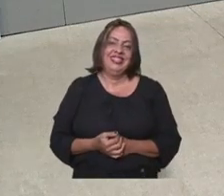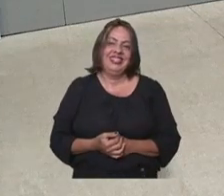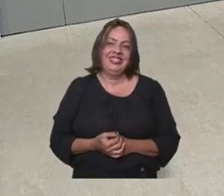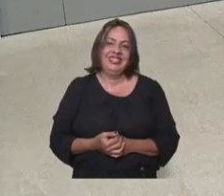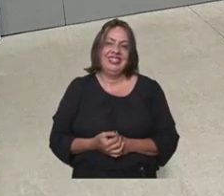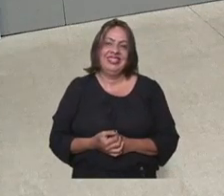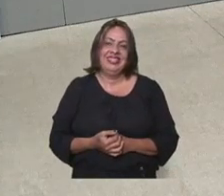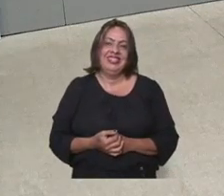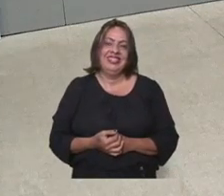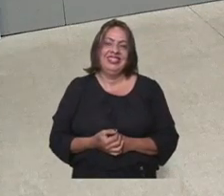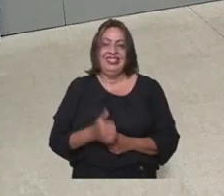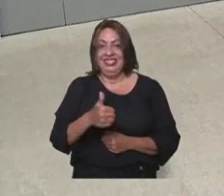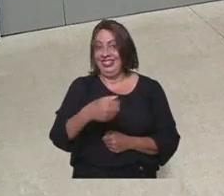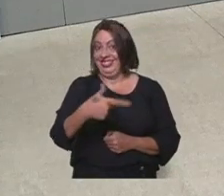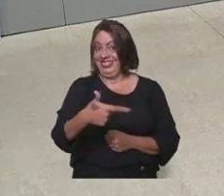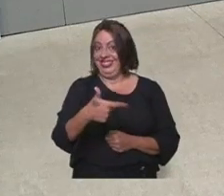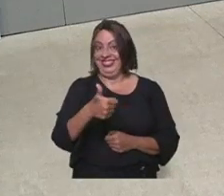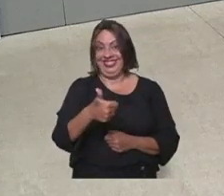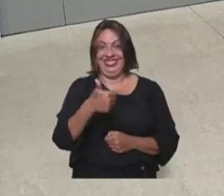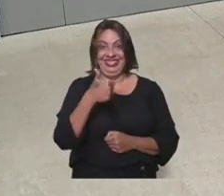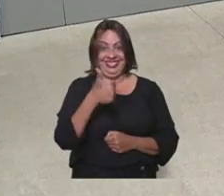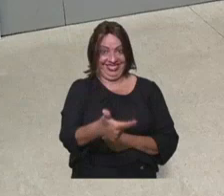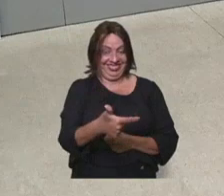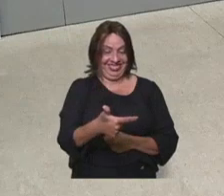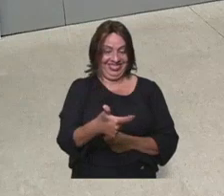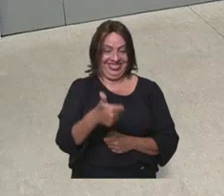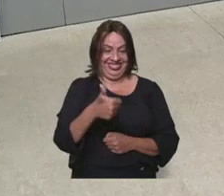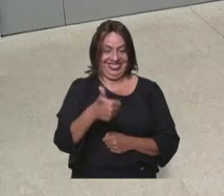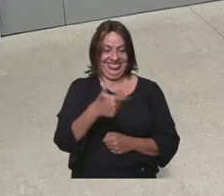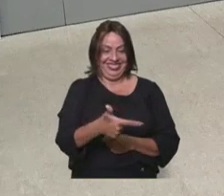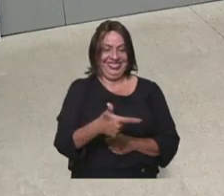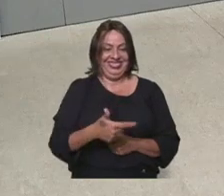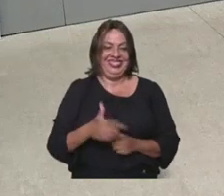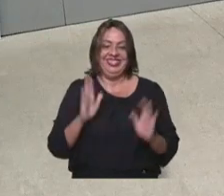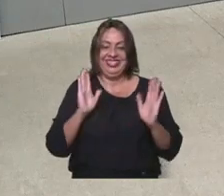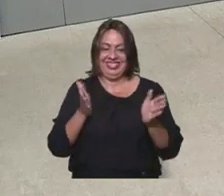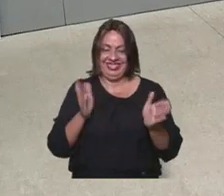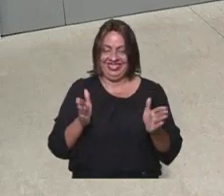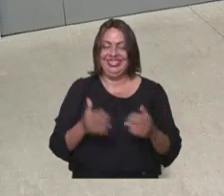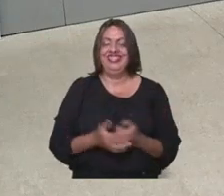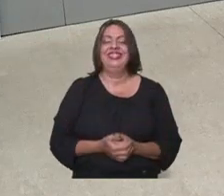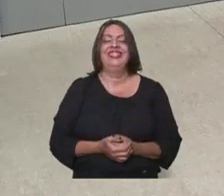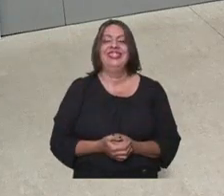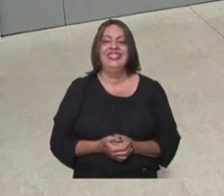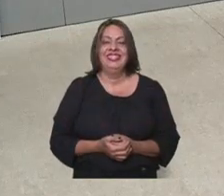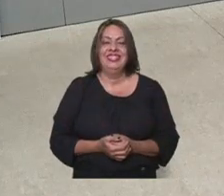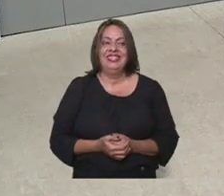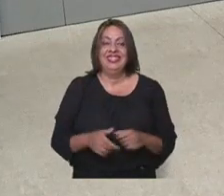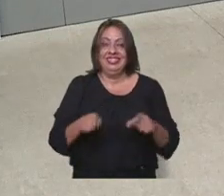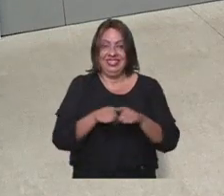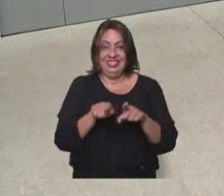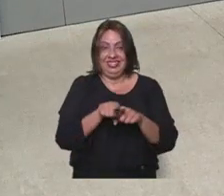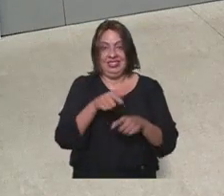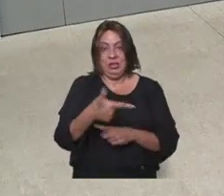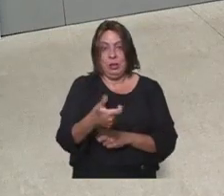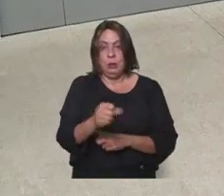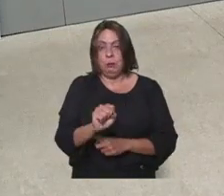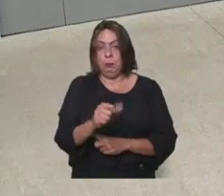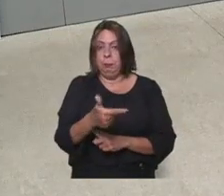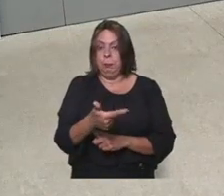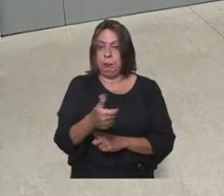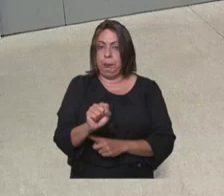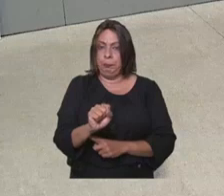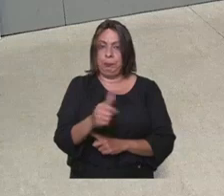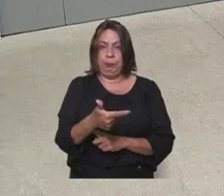Bete, o 27. Número 12, tá valendo 12, 12 já tá valendo 12. Vale também o 28,